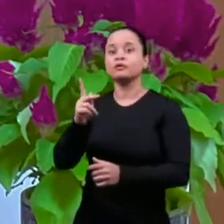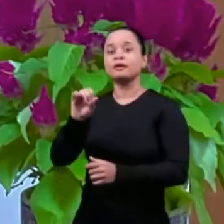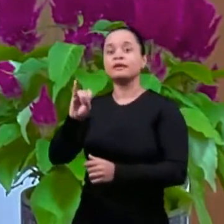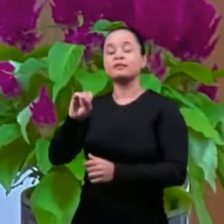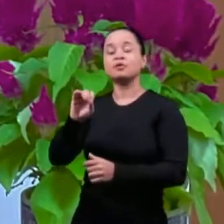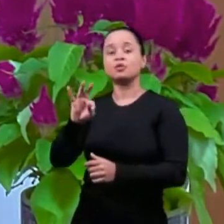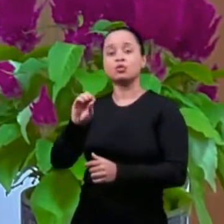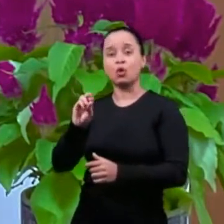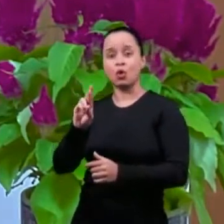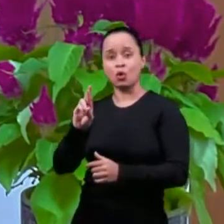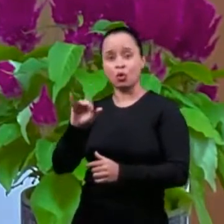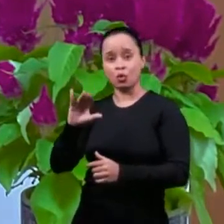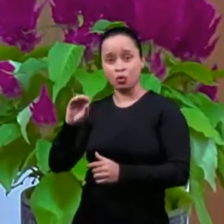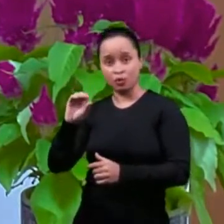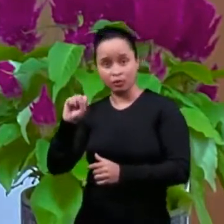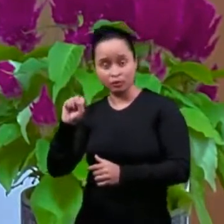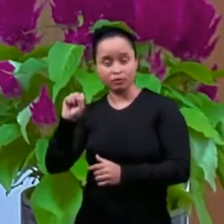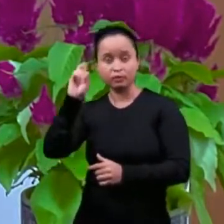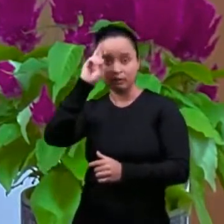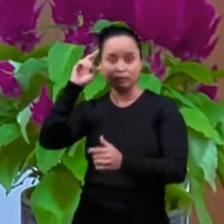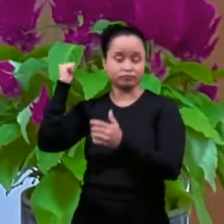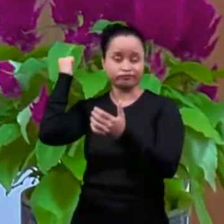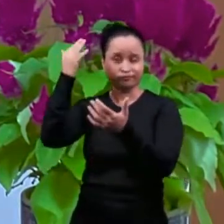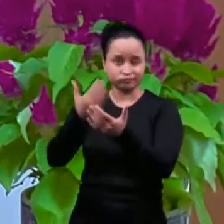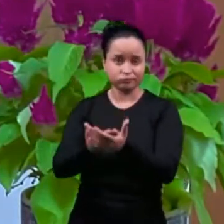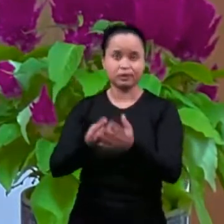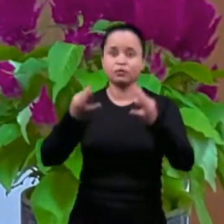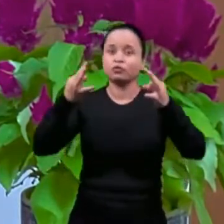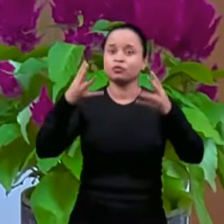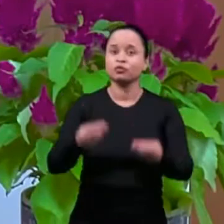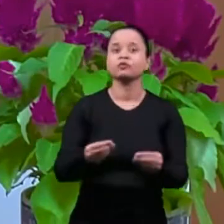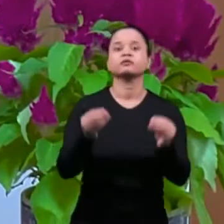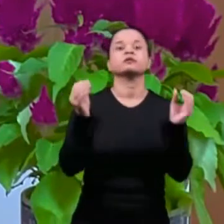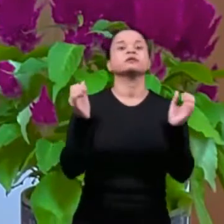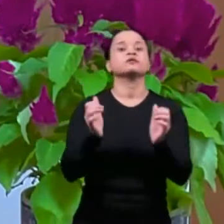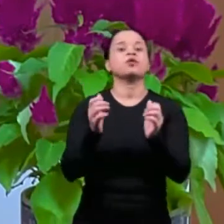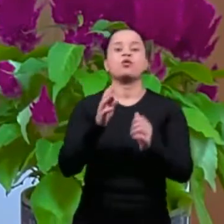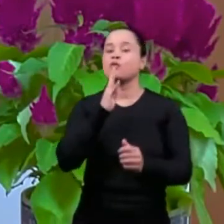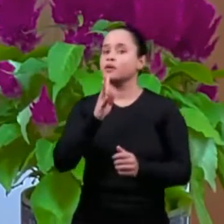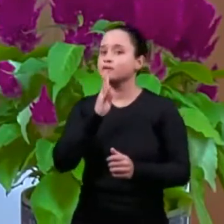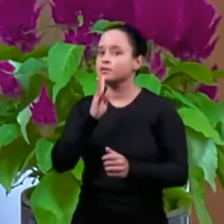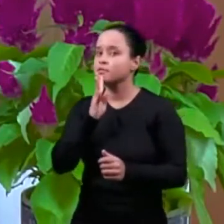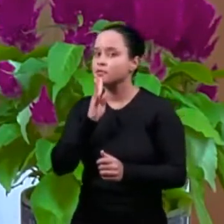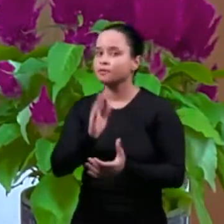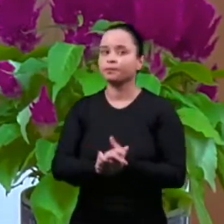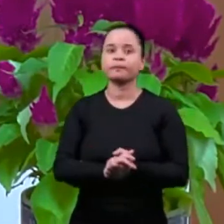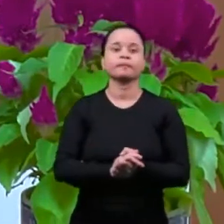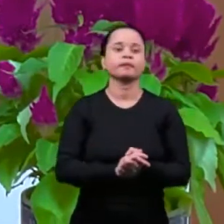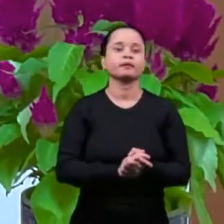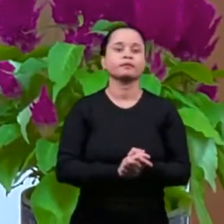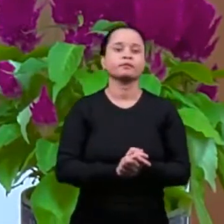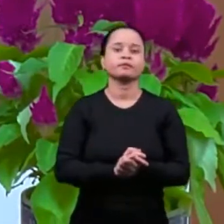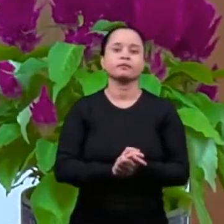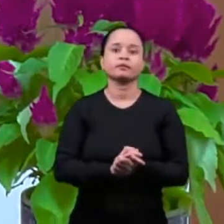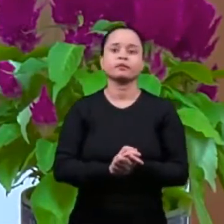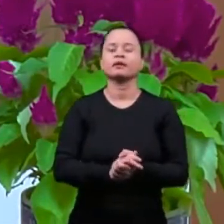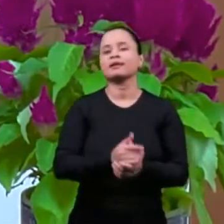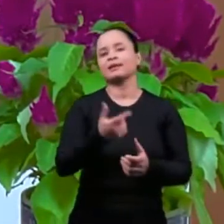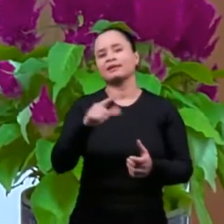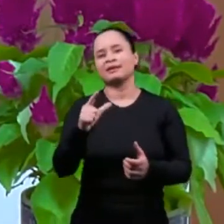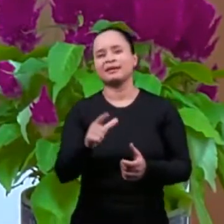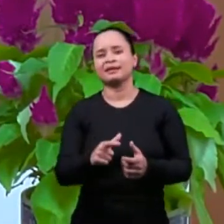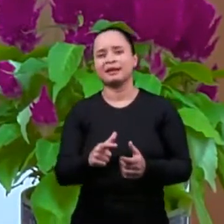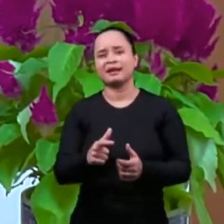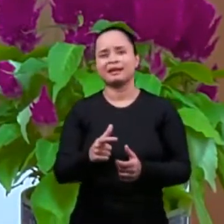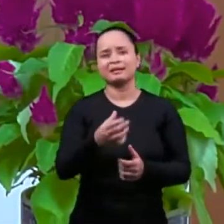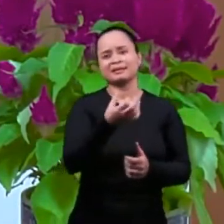eles, todos conheciam, não é? Foi, viveu 4 anos antes de Cristo, foi Sêneca, e depois,